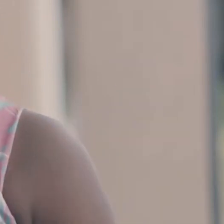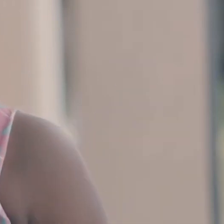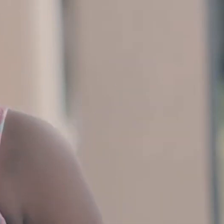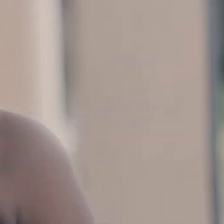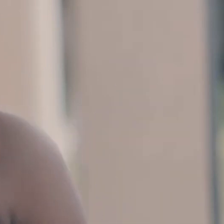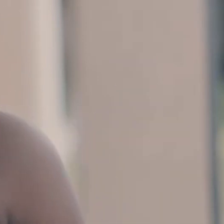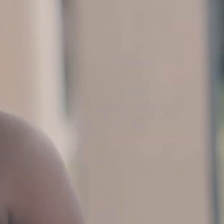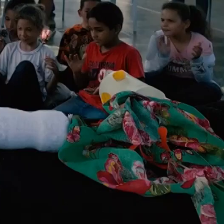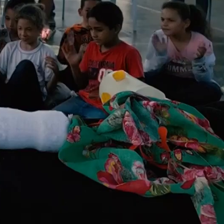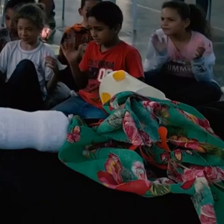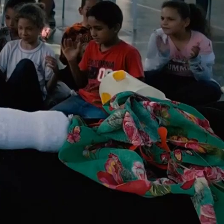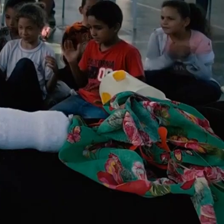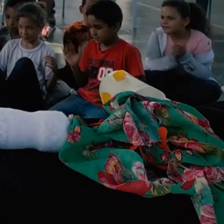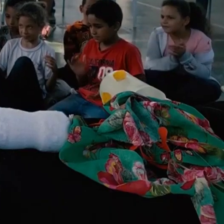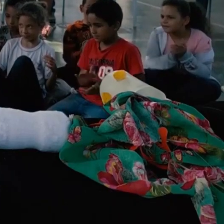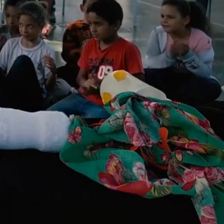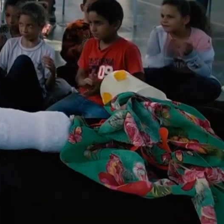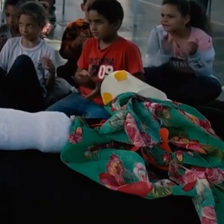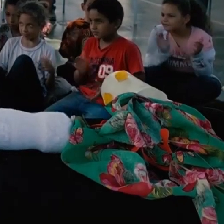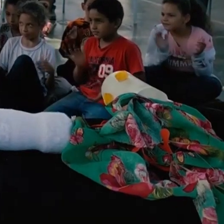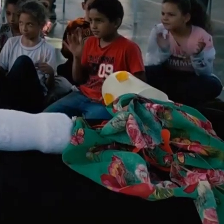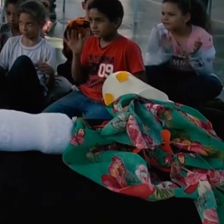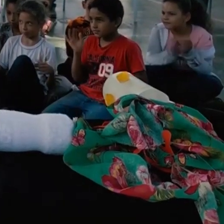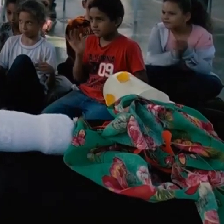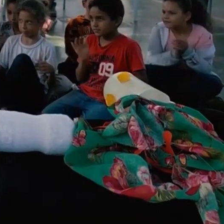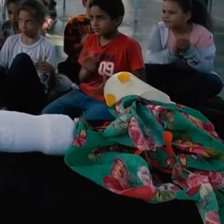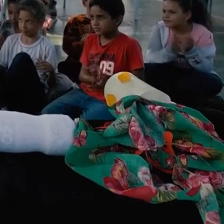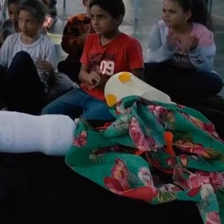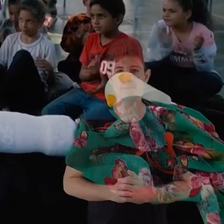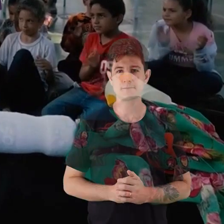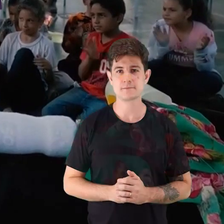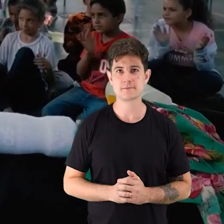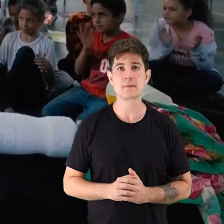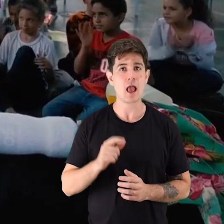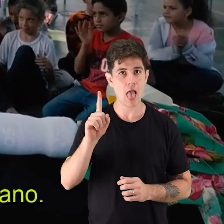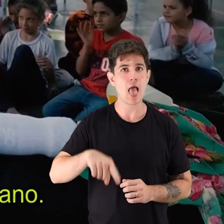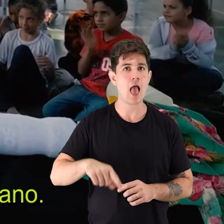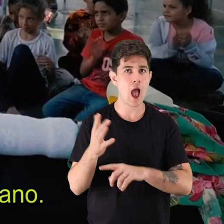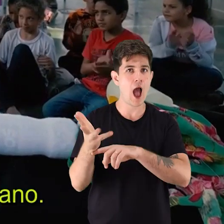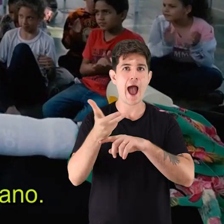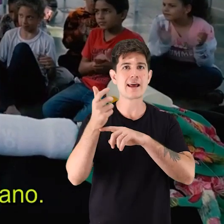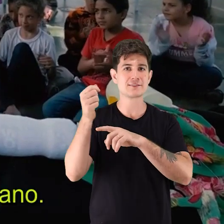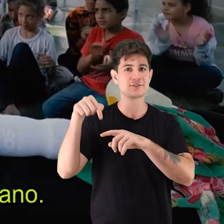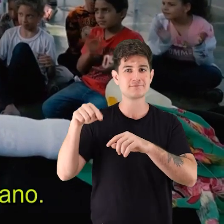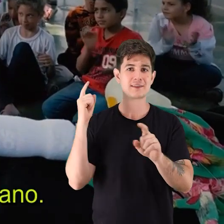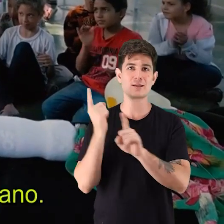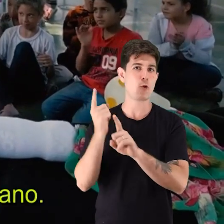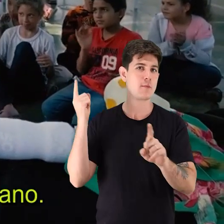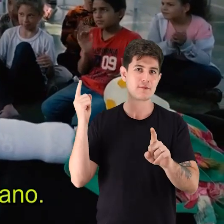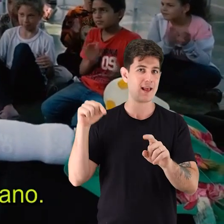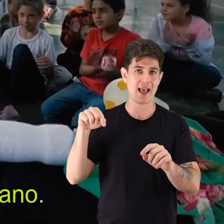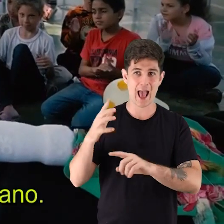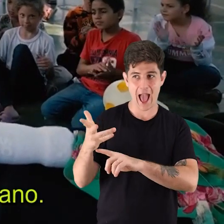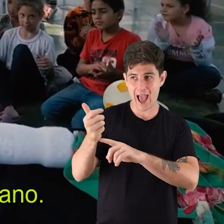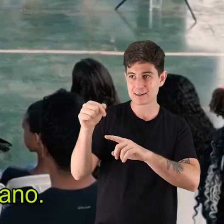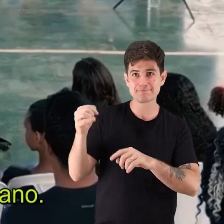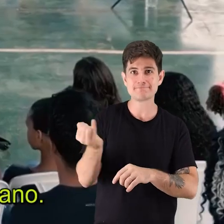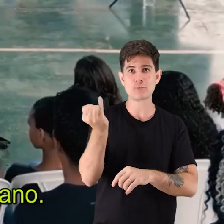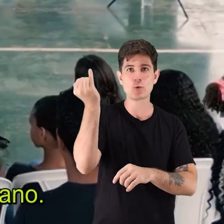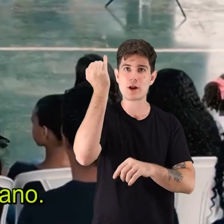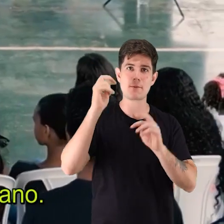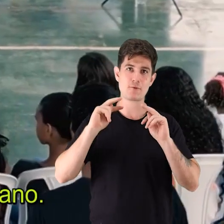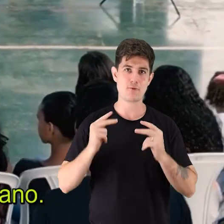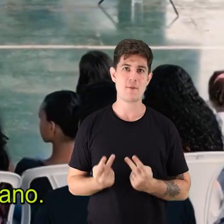É uma descoberta da arte. E a arte